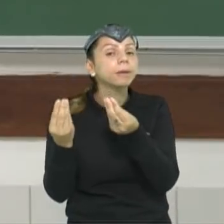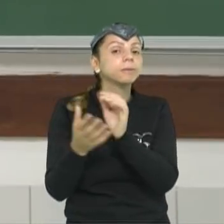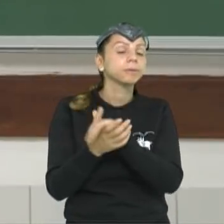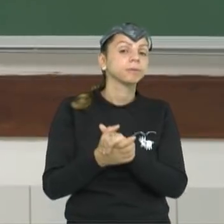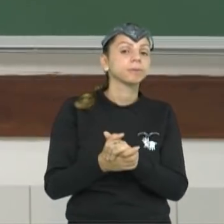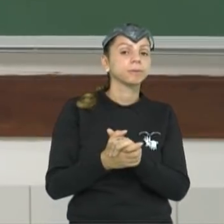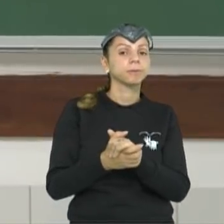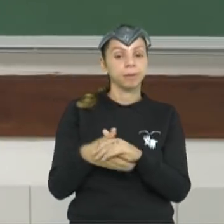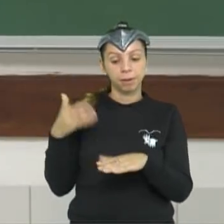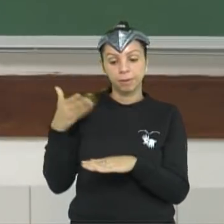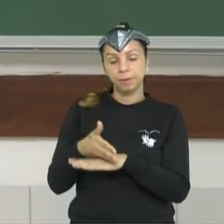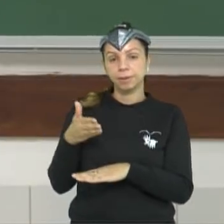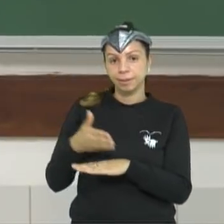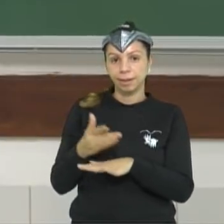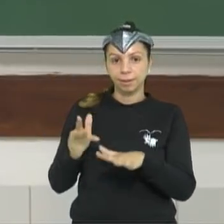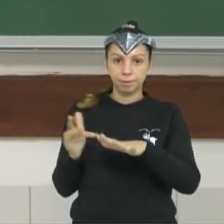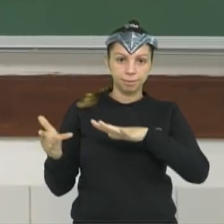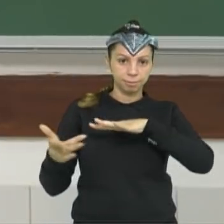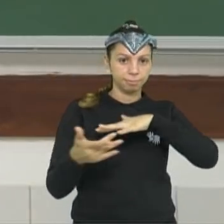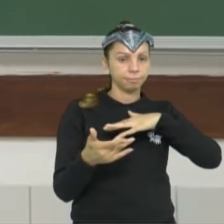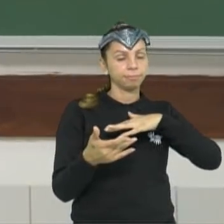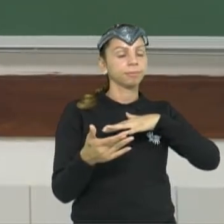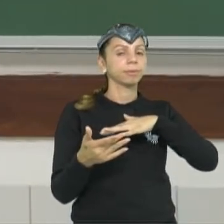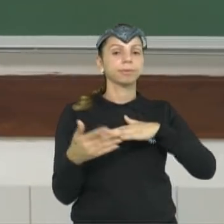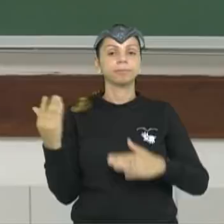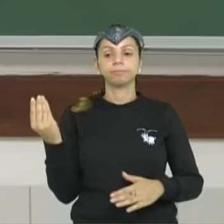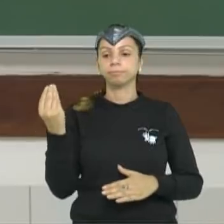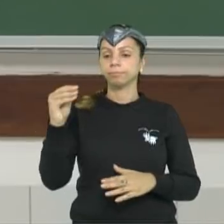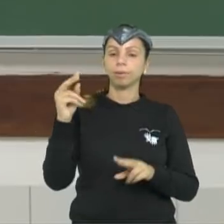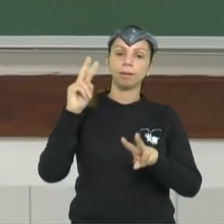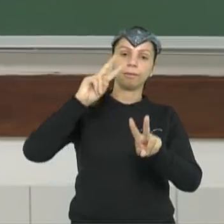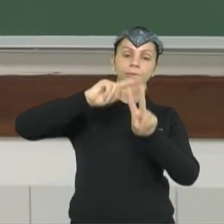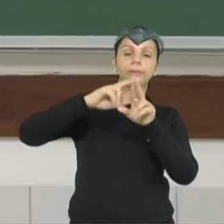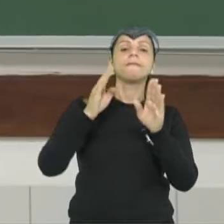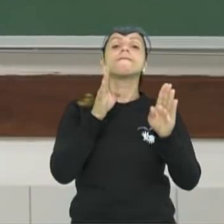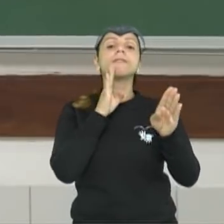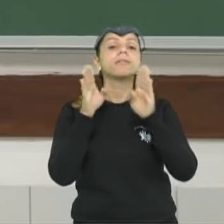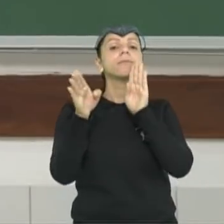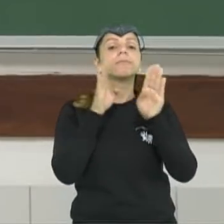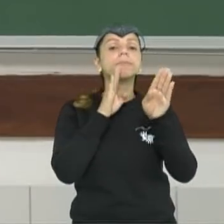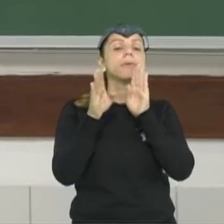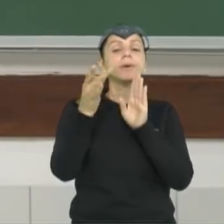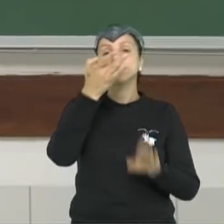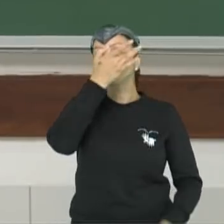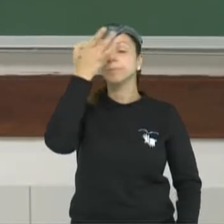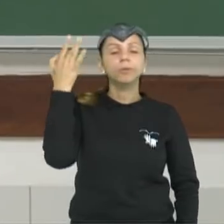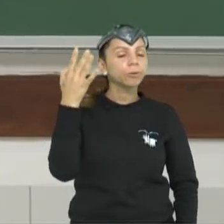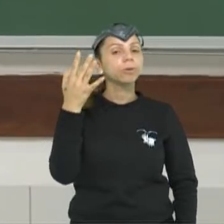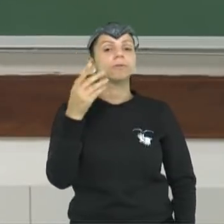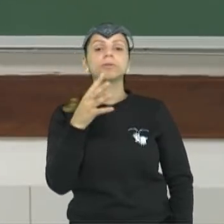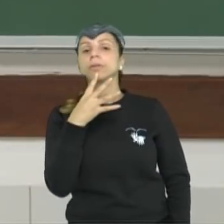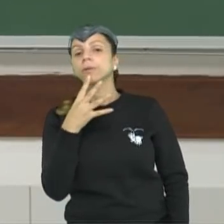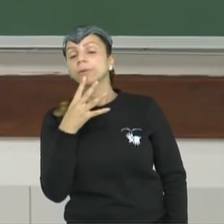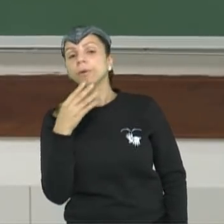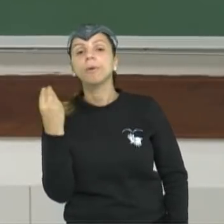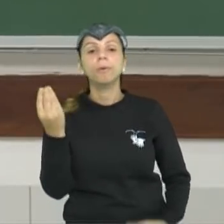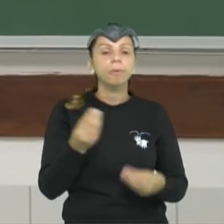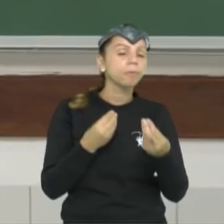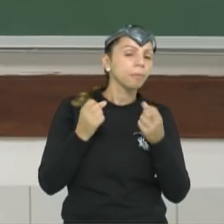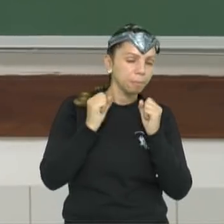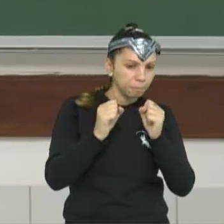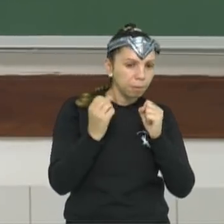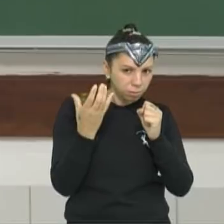você tem acesso aí às redes sociais, coloca lá no Facebook das pessoas que você conhece com